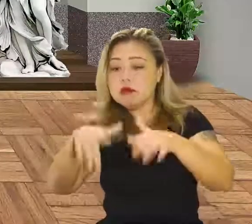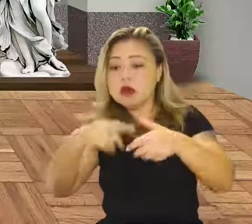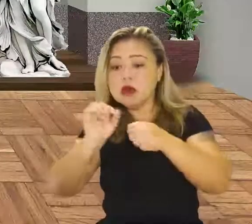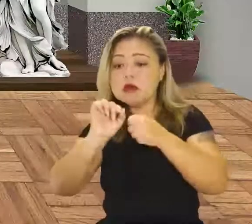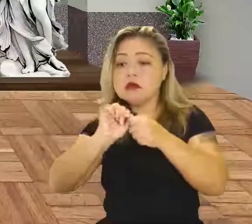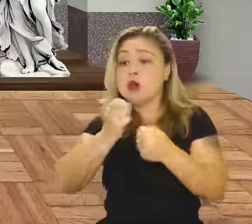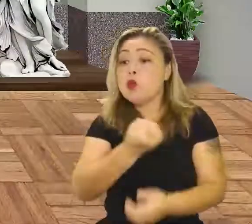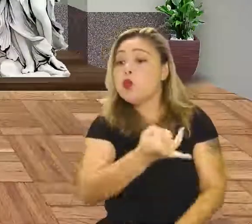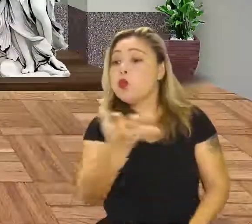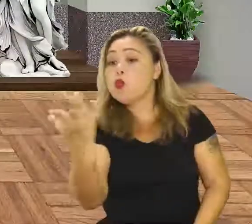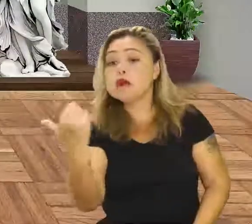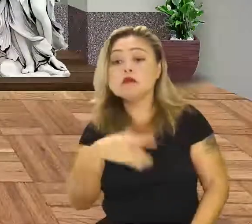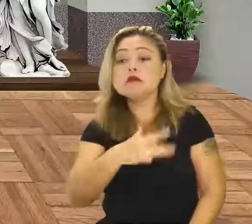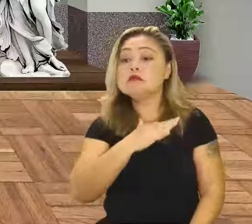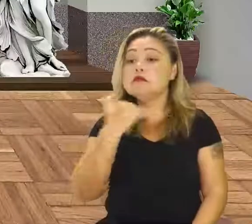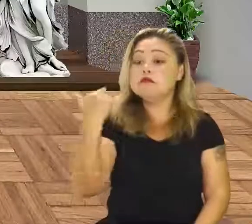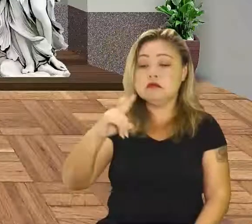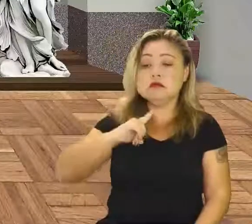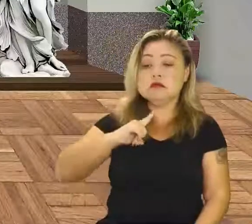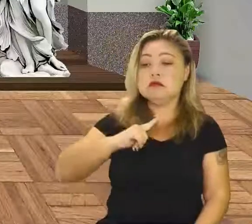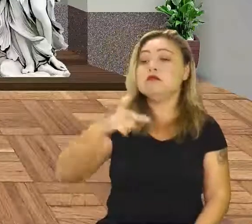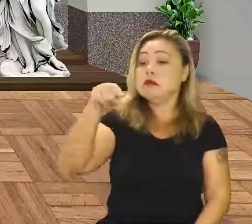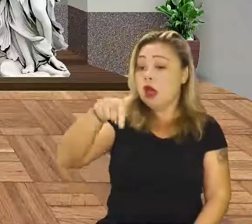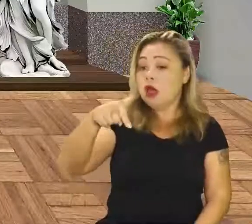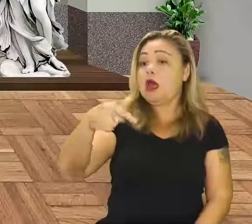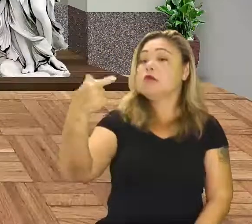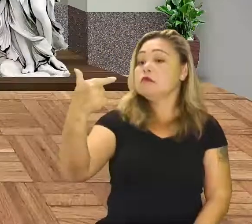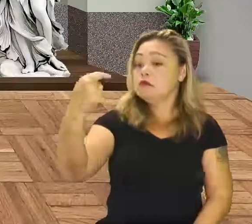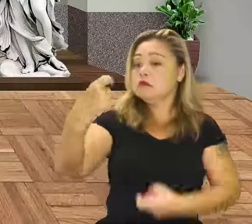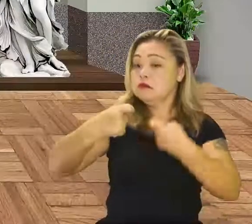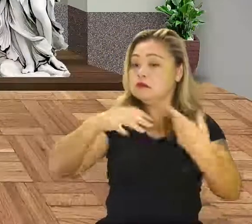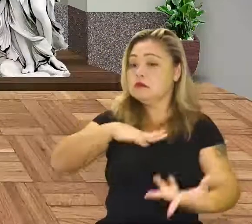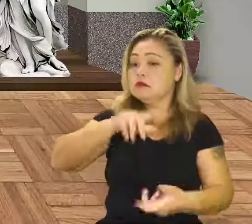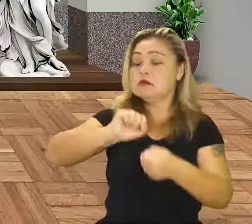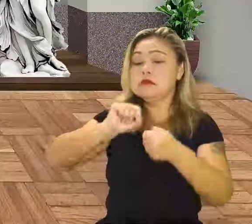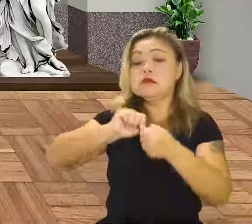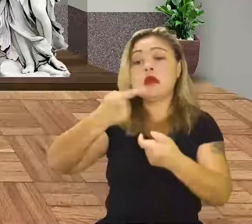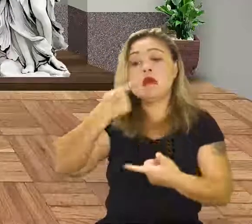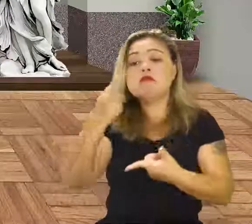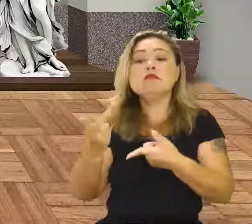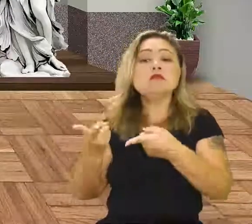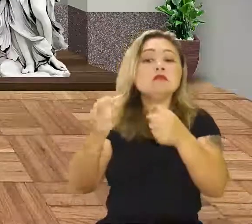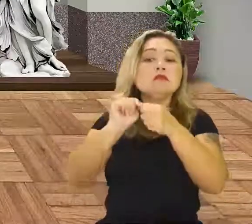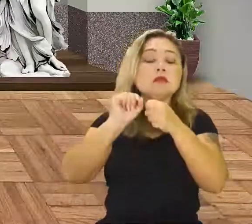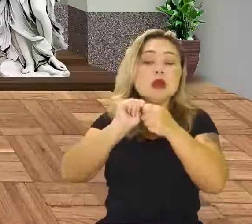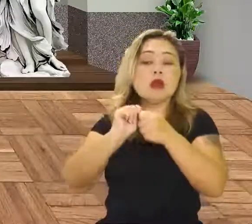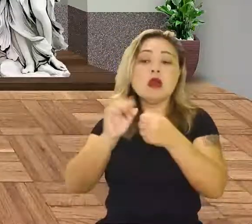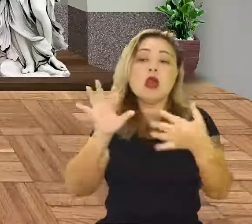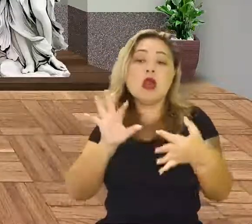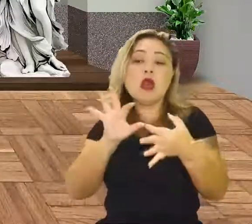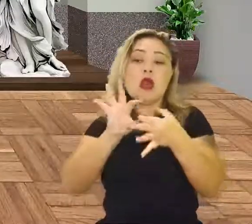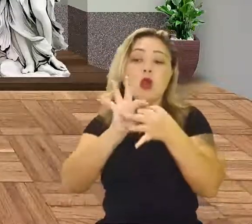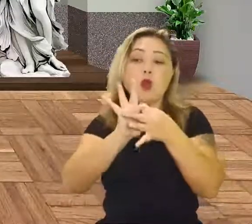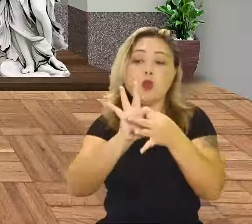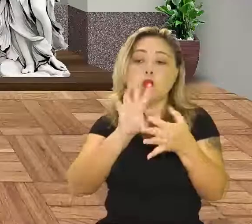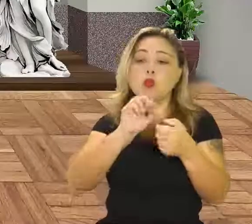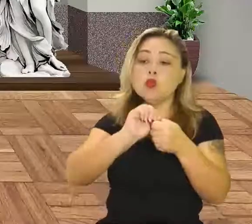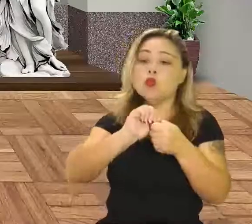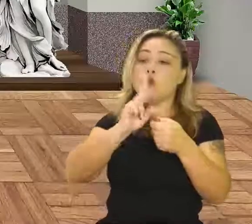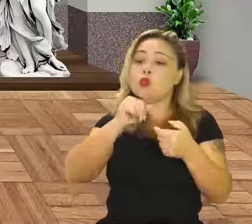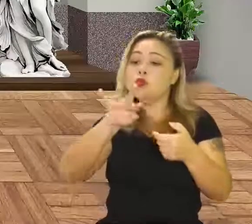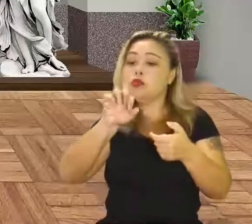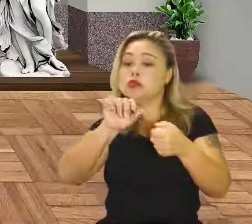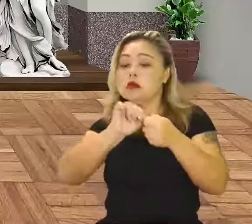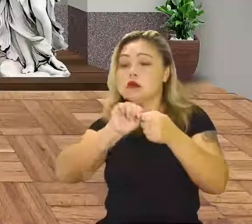de mortos que se deu, nós iremos perceber que a União Soviética, a Alemanha, a França,